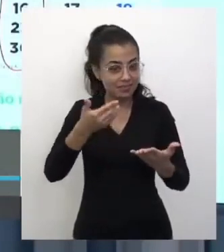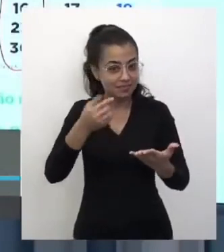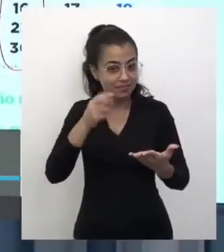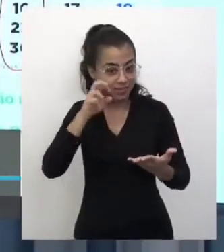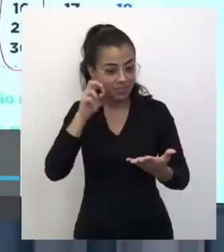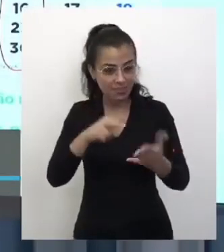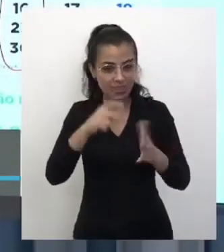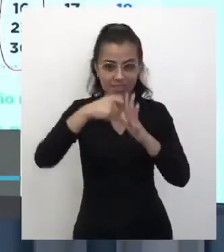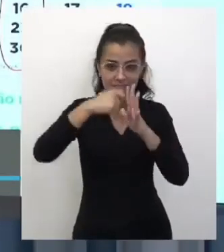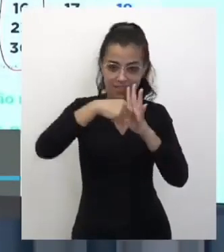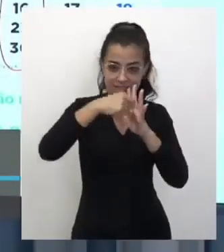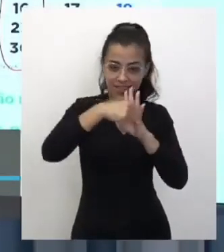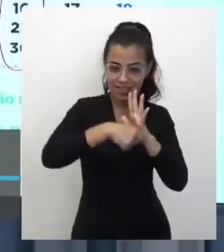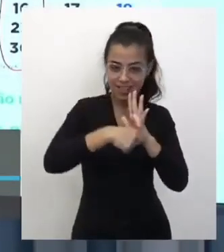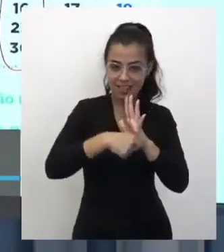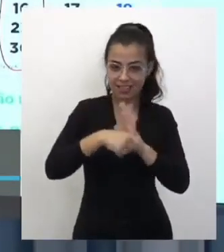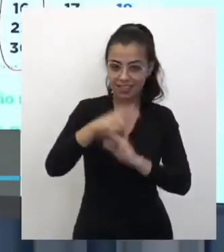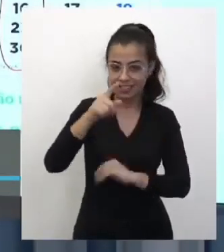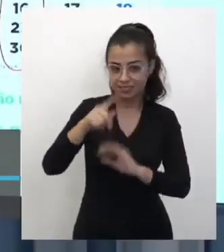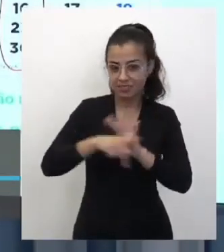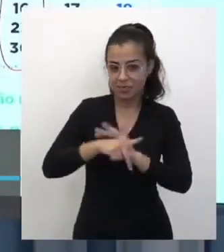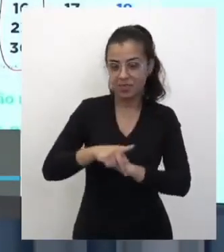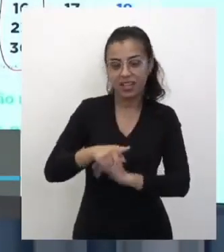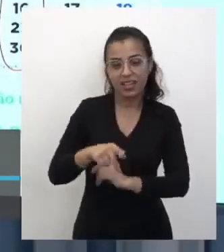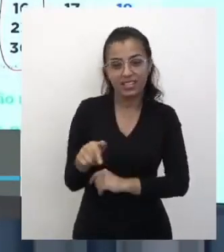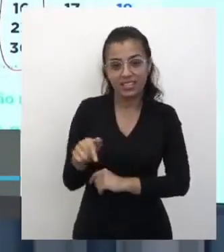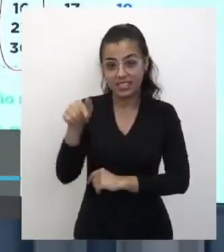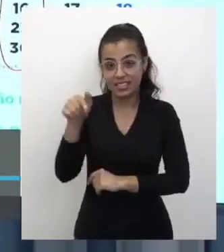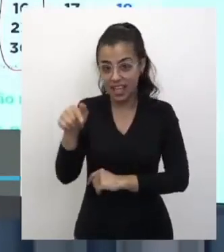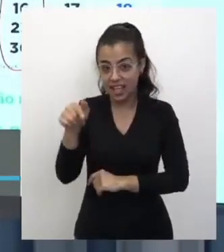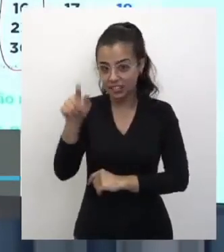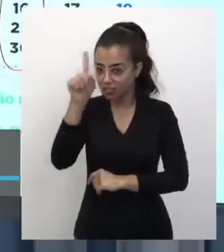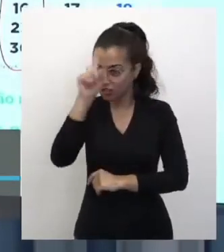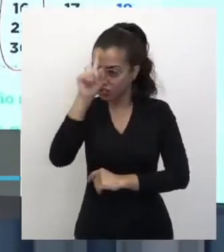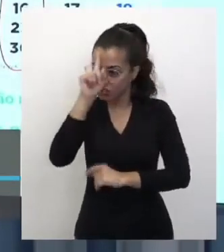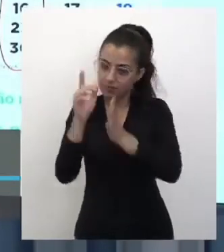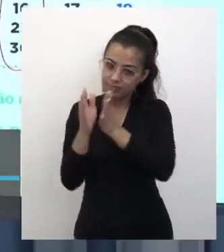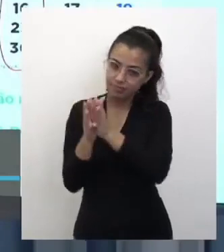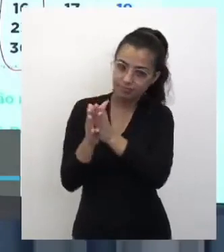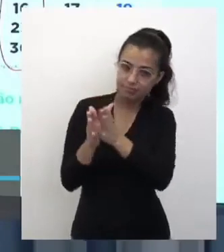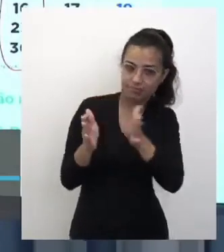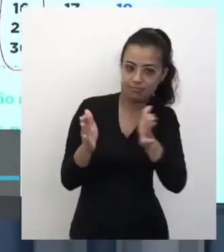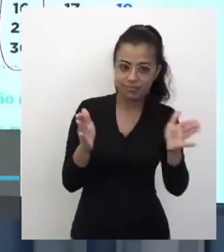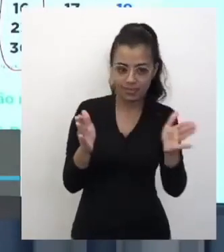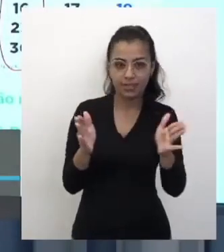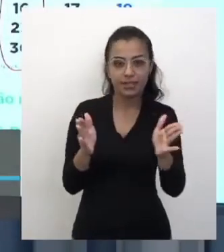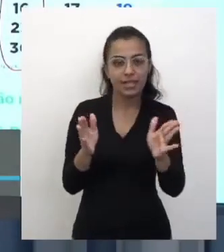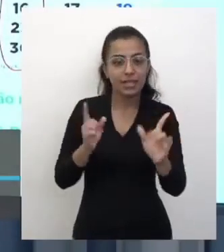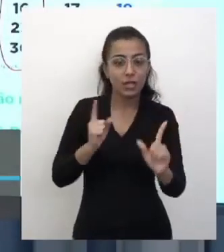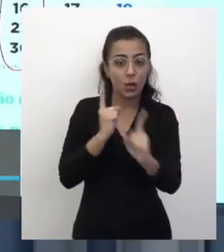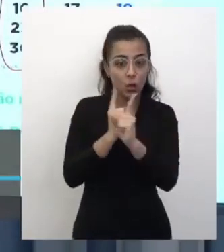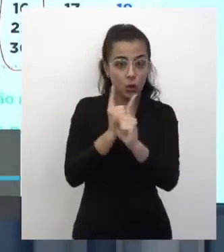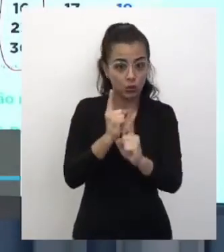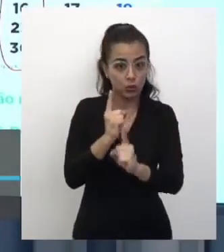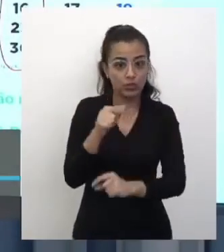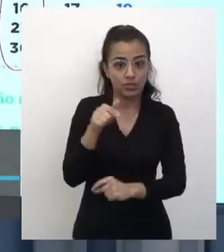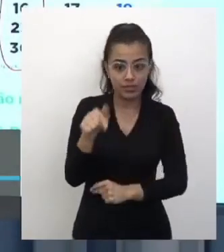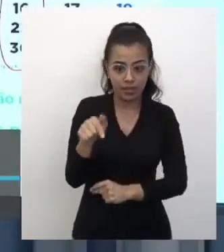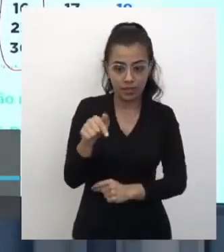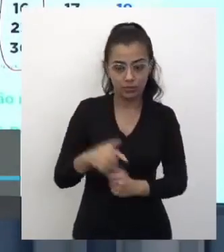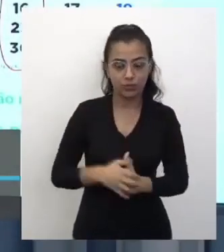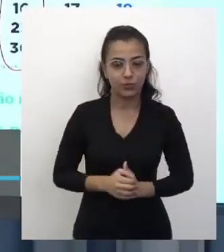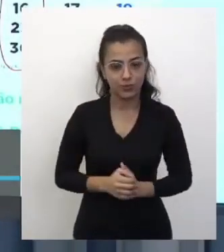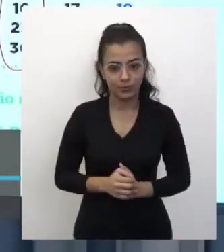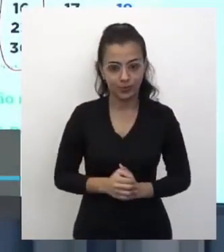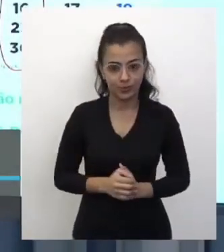calendário, por termos 7 dias na semana e etc., né, nós só vamos encontrar os múltiplos de 7, Osmar.